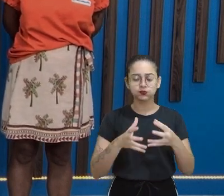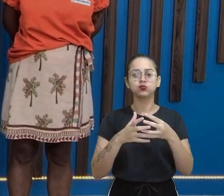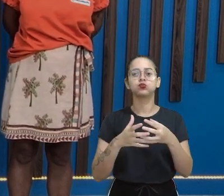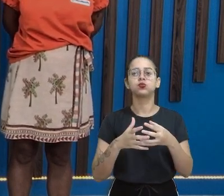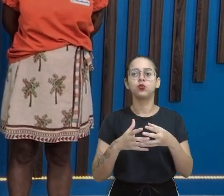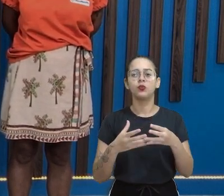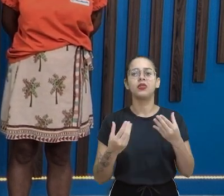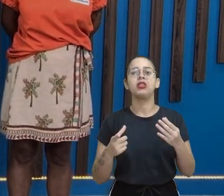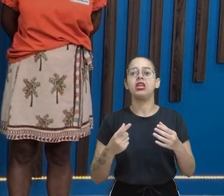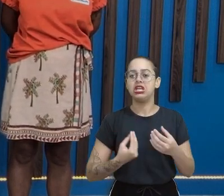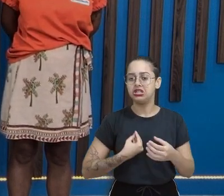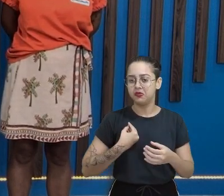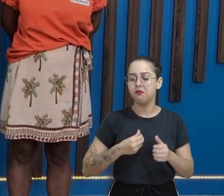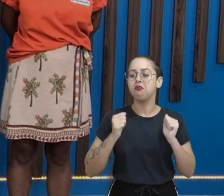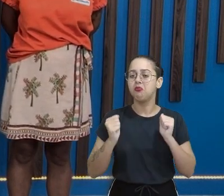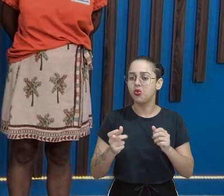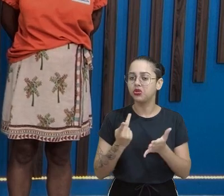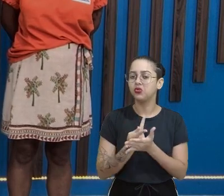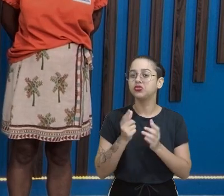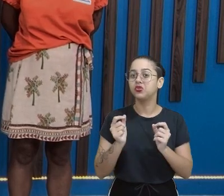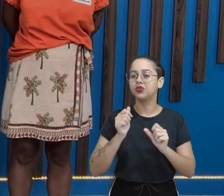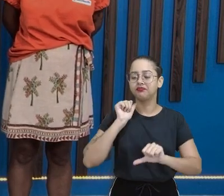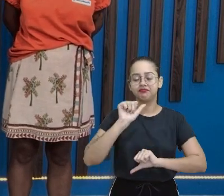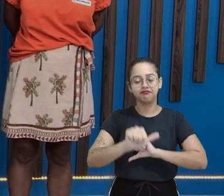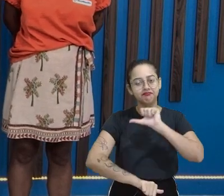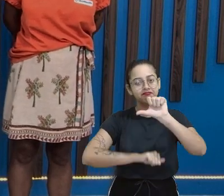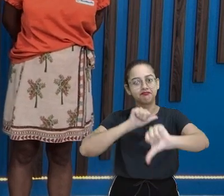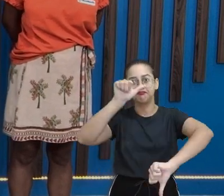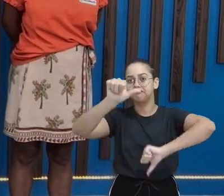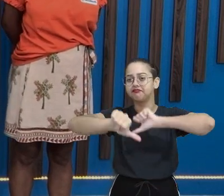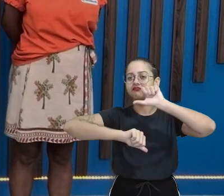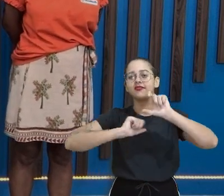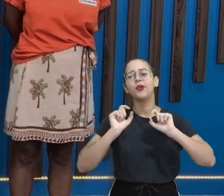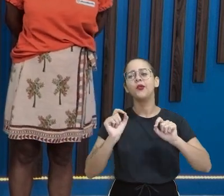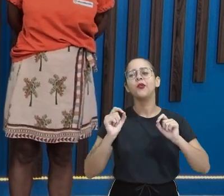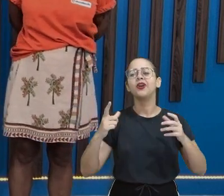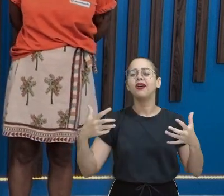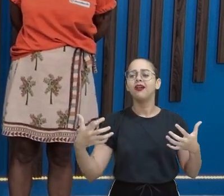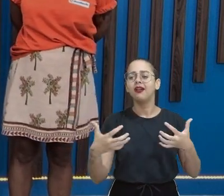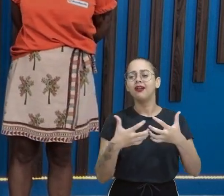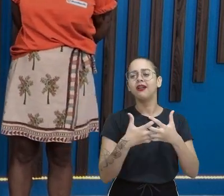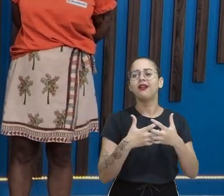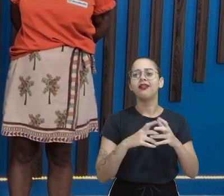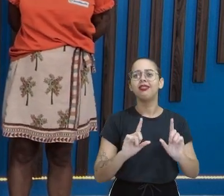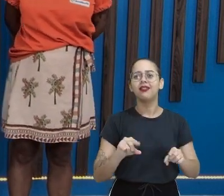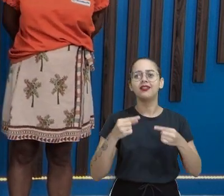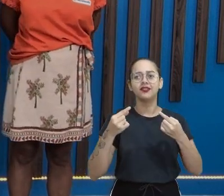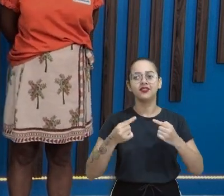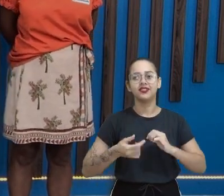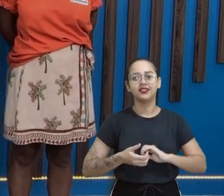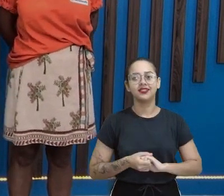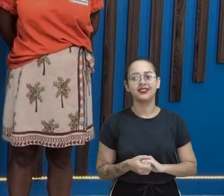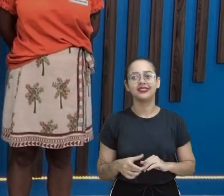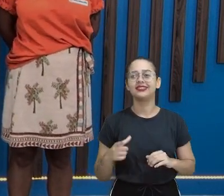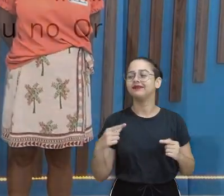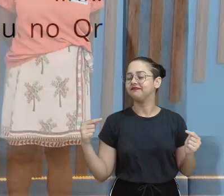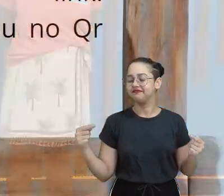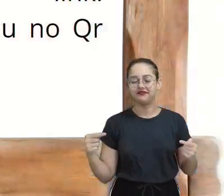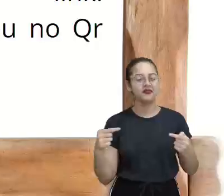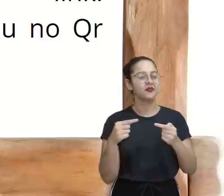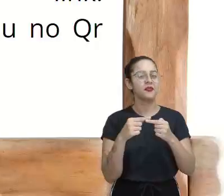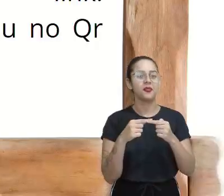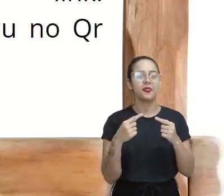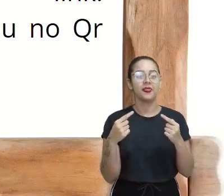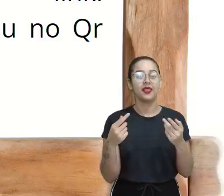muitas transformações podem acontecer. E aí, Holanda, fala pra gente aí, o que é que isso tem a ver com o nosso desafio? Tem tudo a ver, gente. Porque